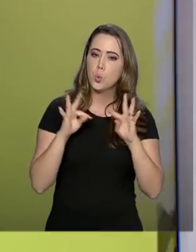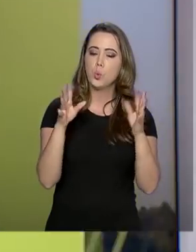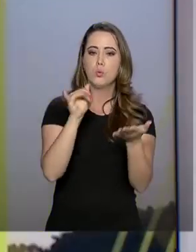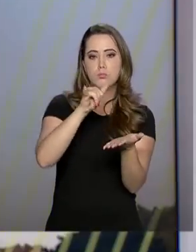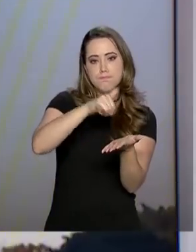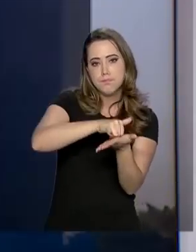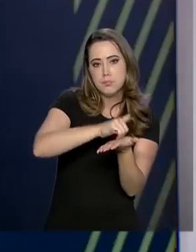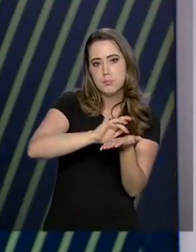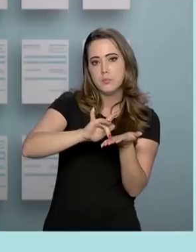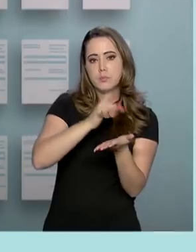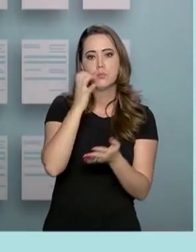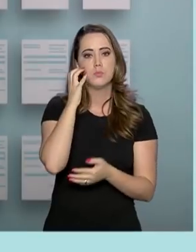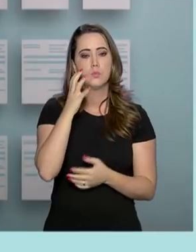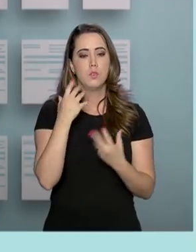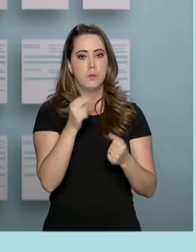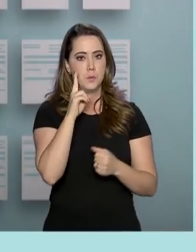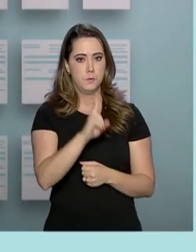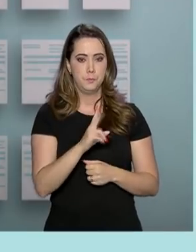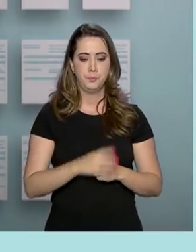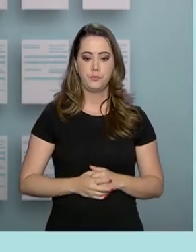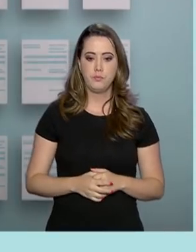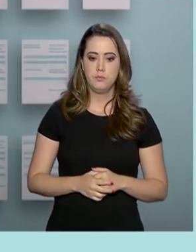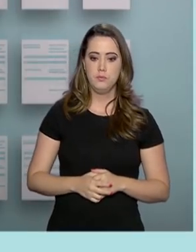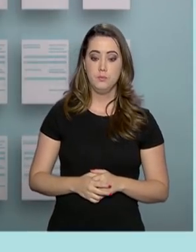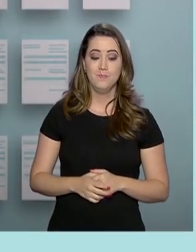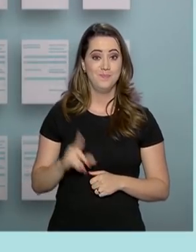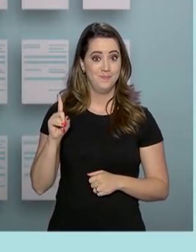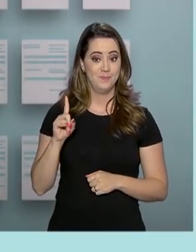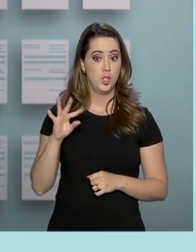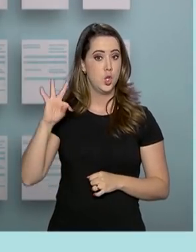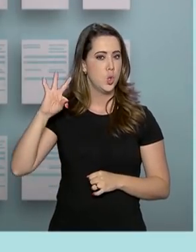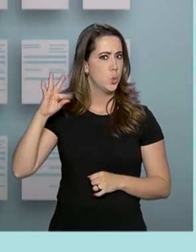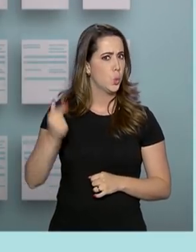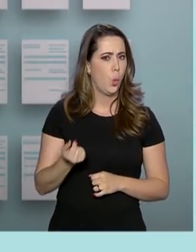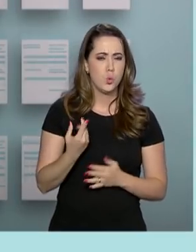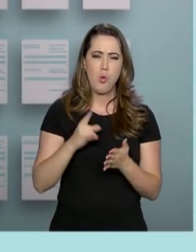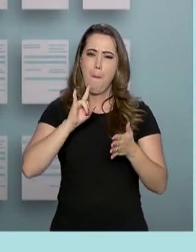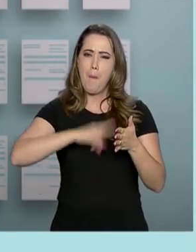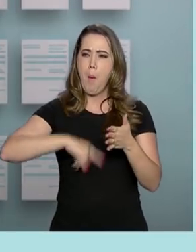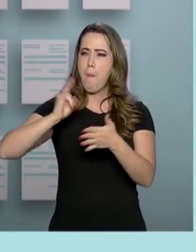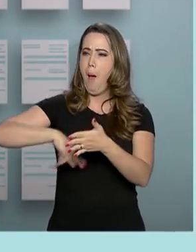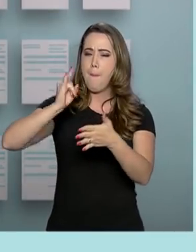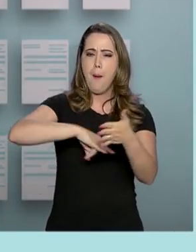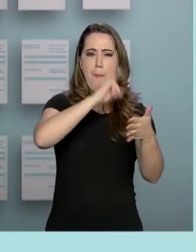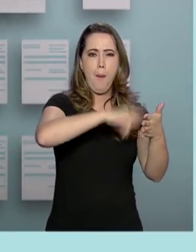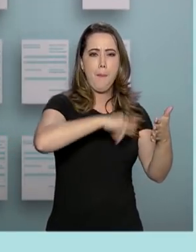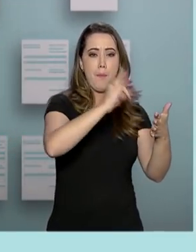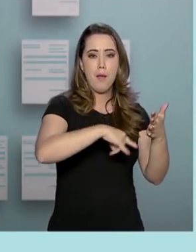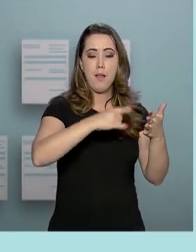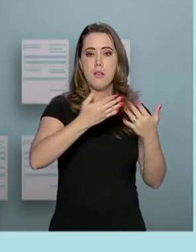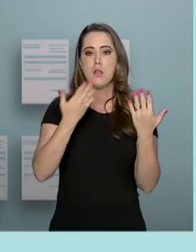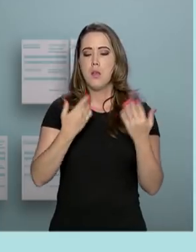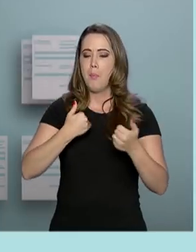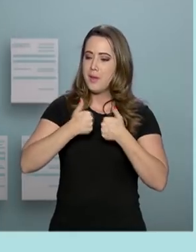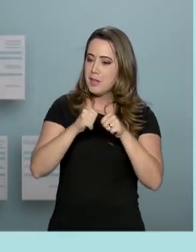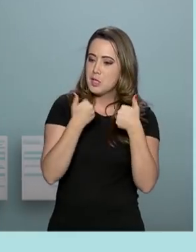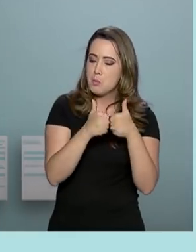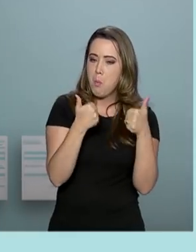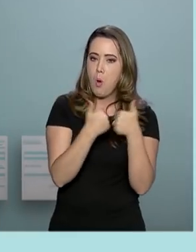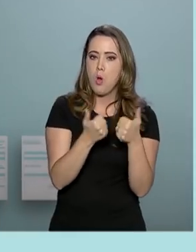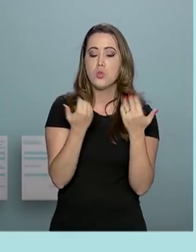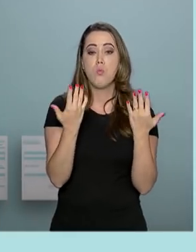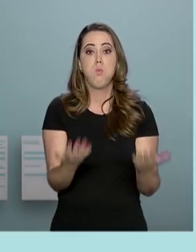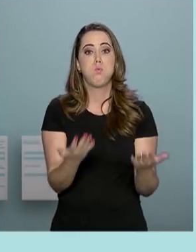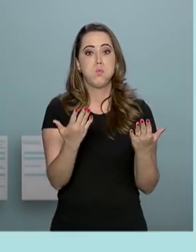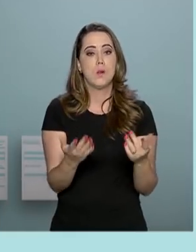como funciona. Ele vai unificar todas as autorizações para transporte de cargas ou passageiros em